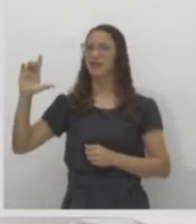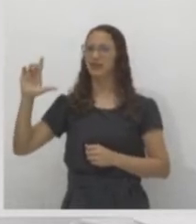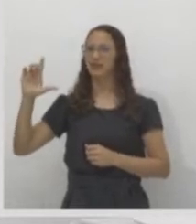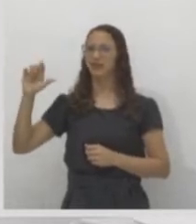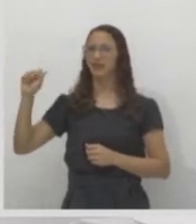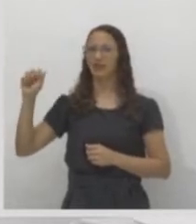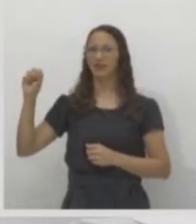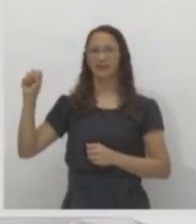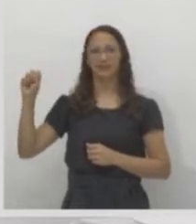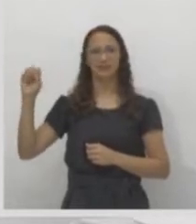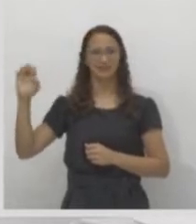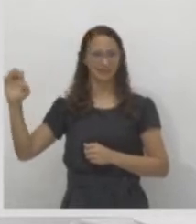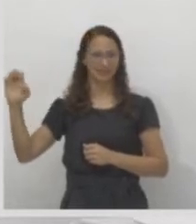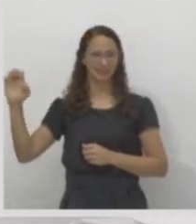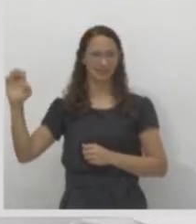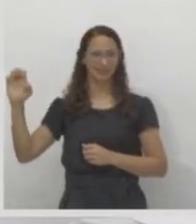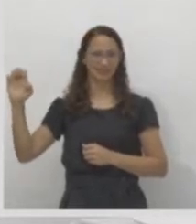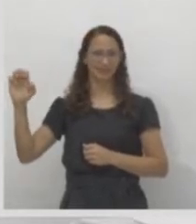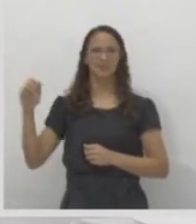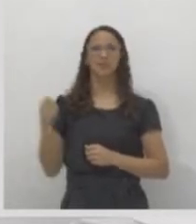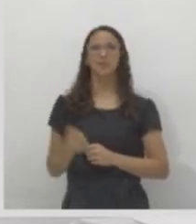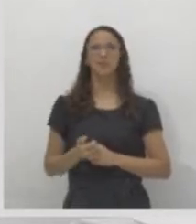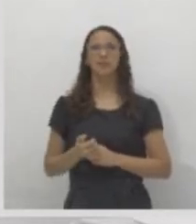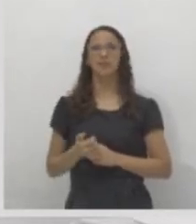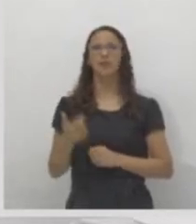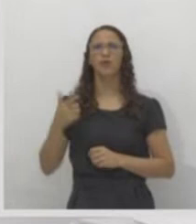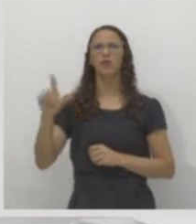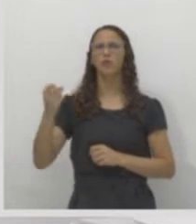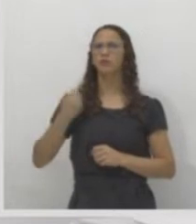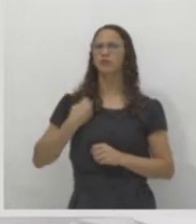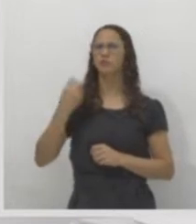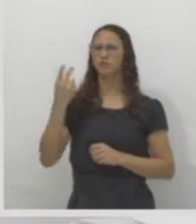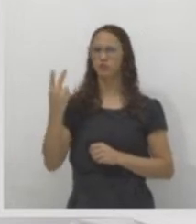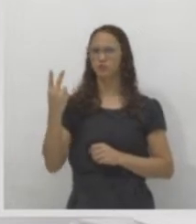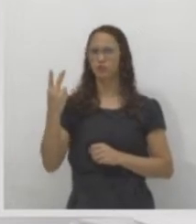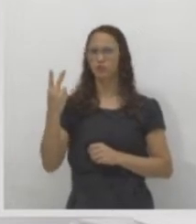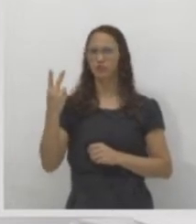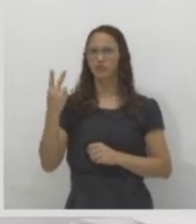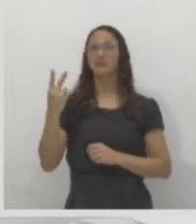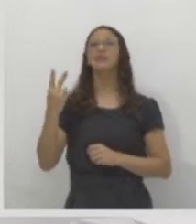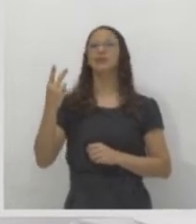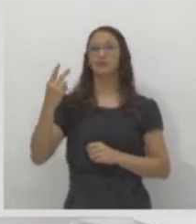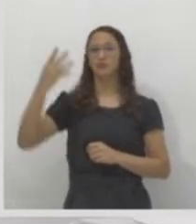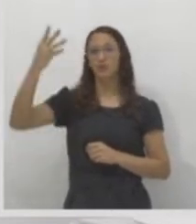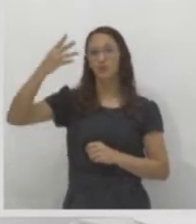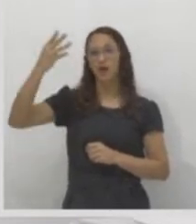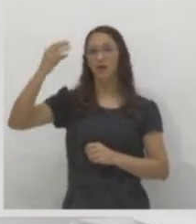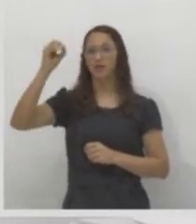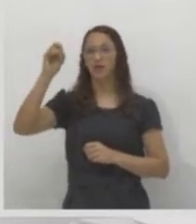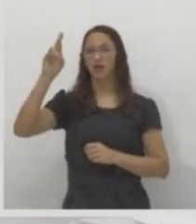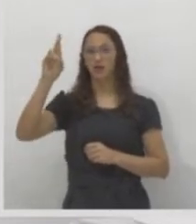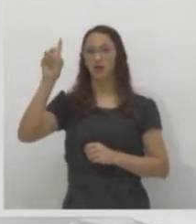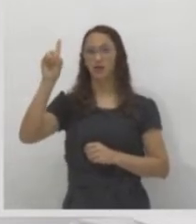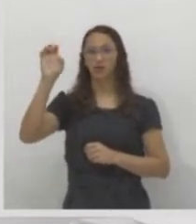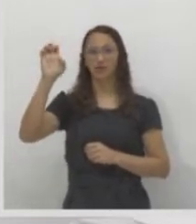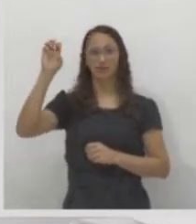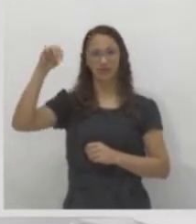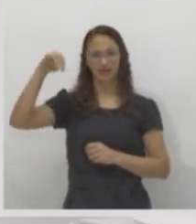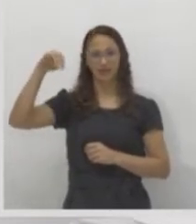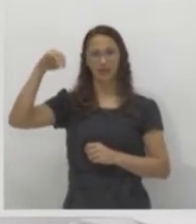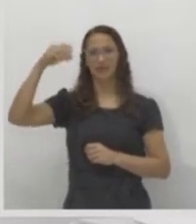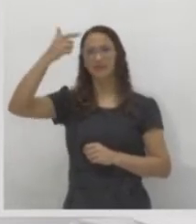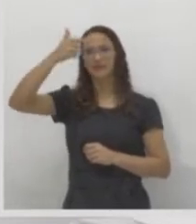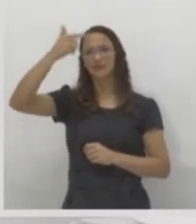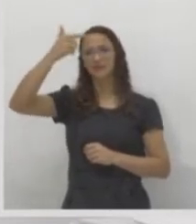2, ele está na quarta ordem, na segunda classe. Então, eu coloquei um numeral que nós